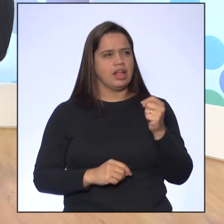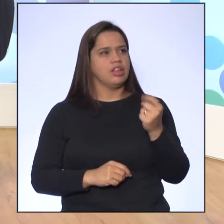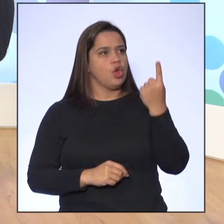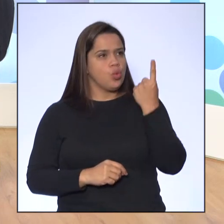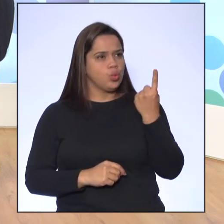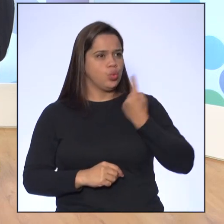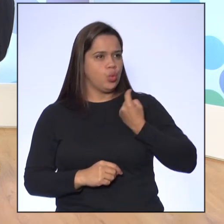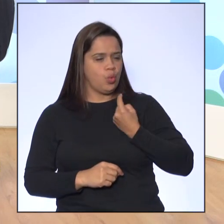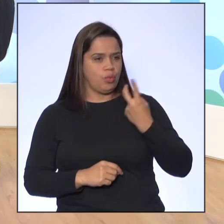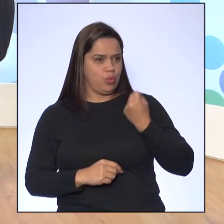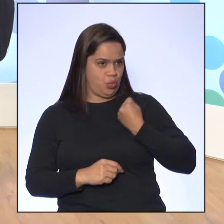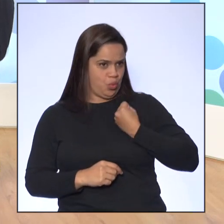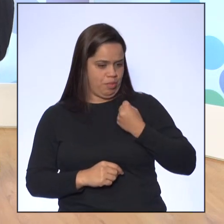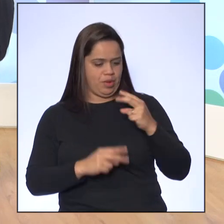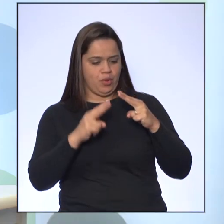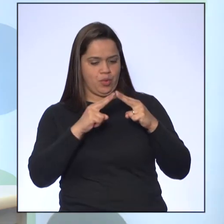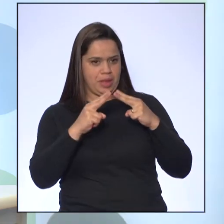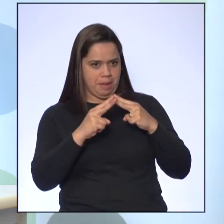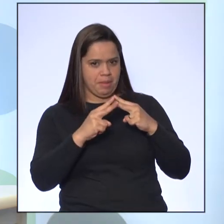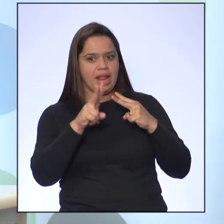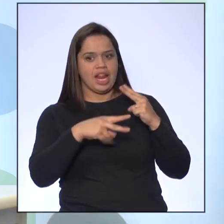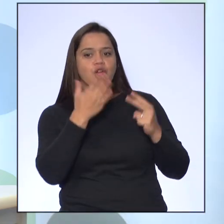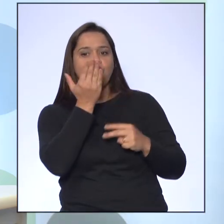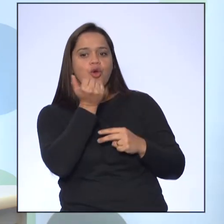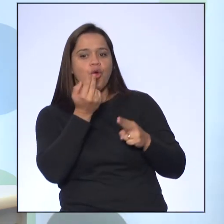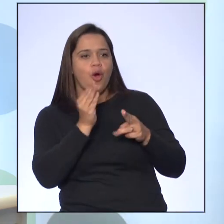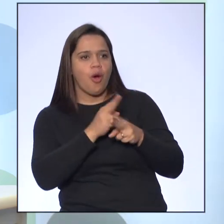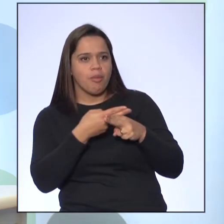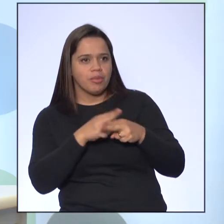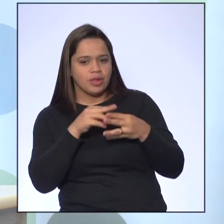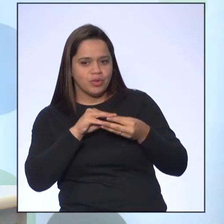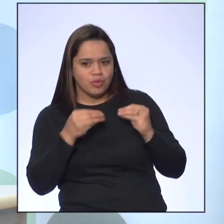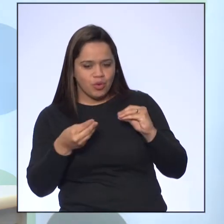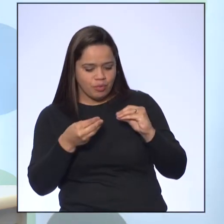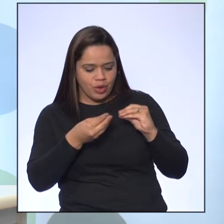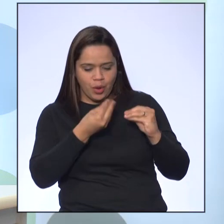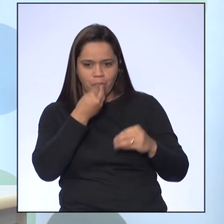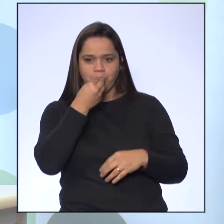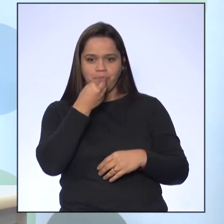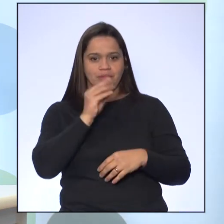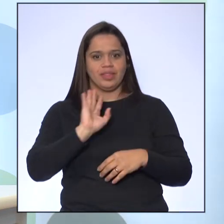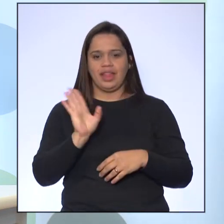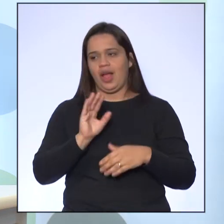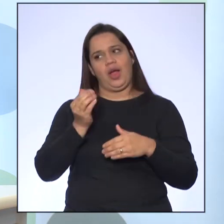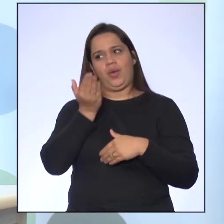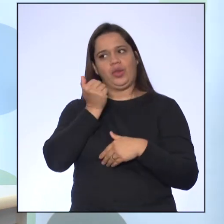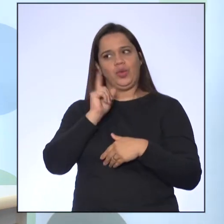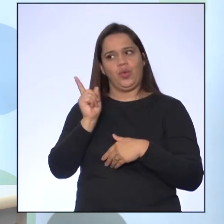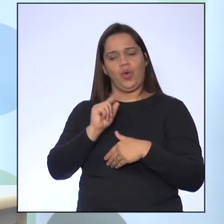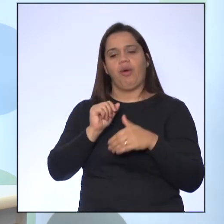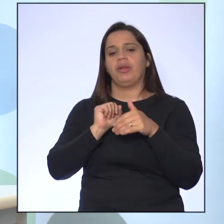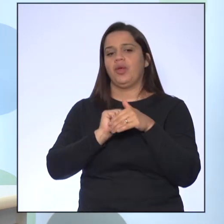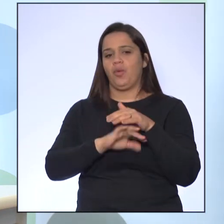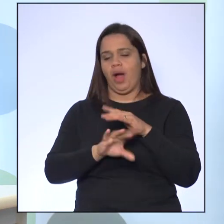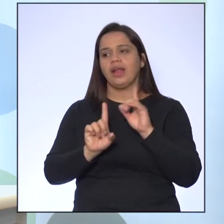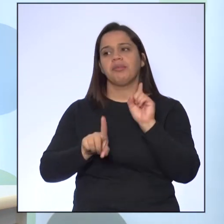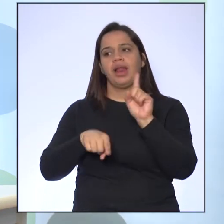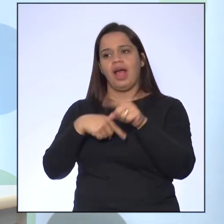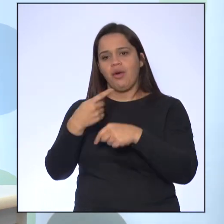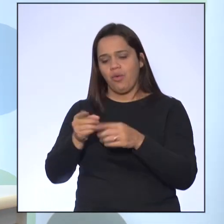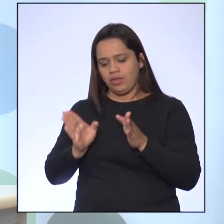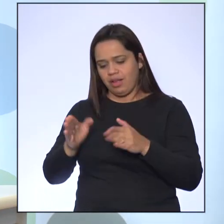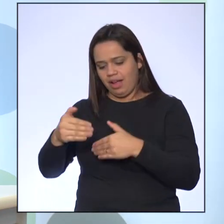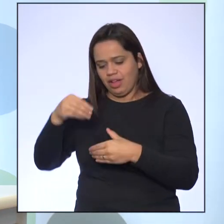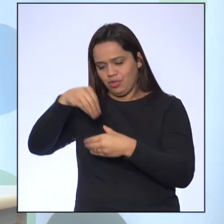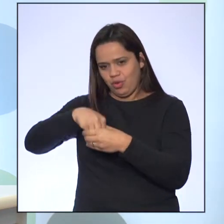come. não, ele não come. Ele não come esse bombom, tá? Ele guarda, ele reserva para uma próxima caixa, para